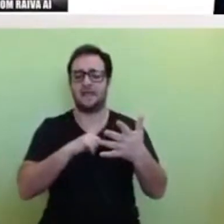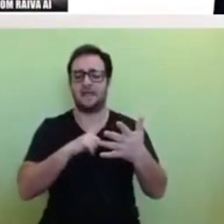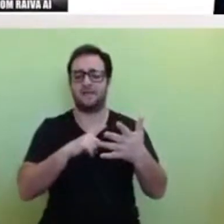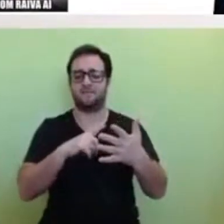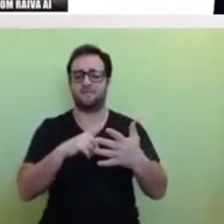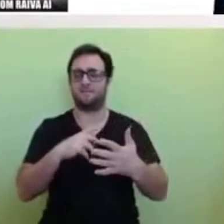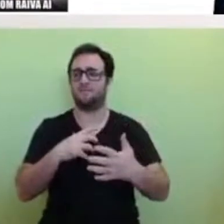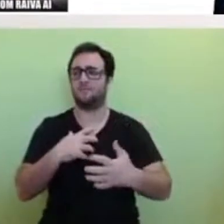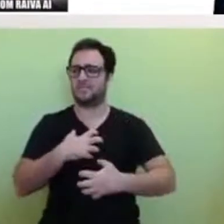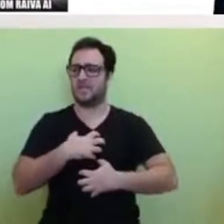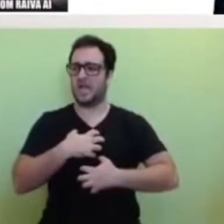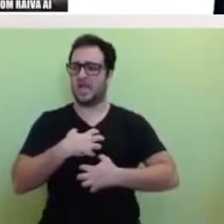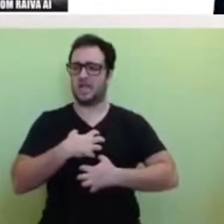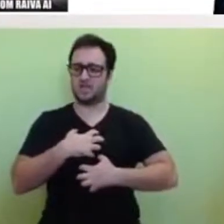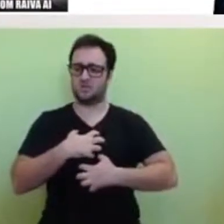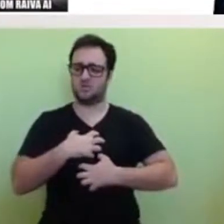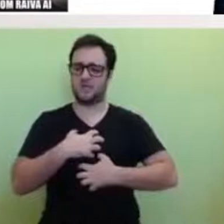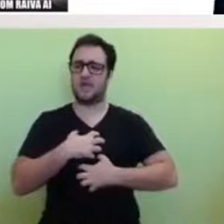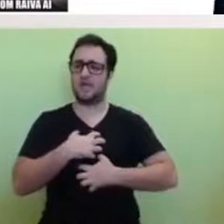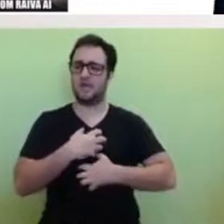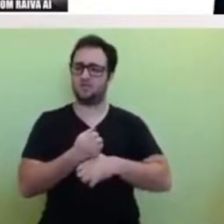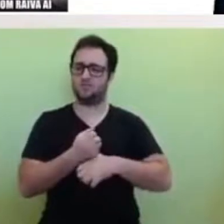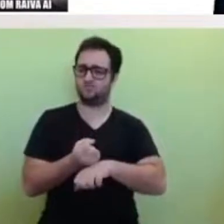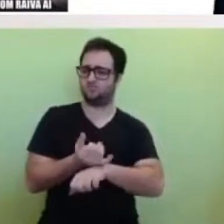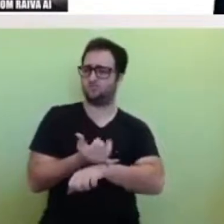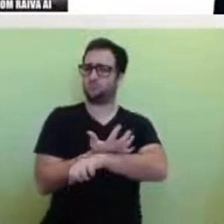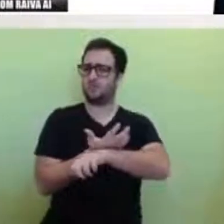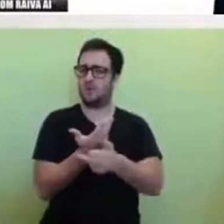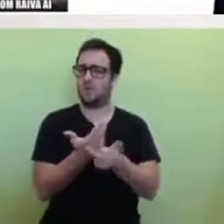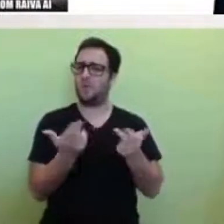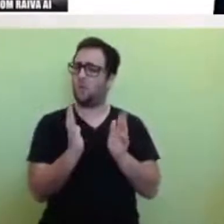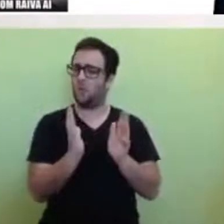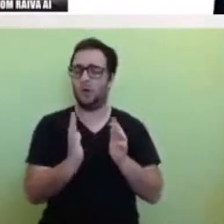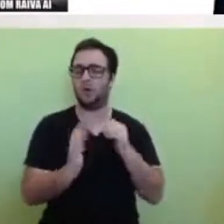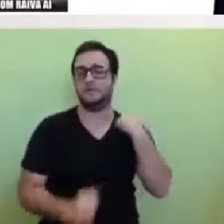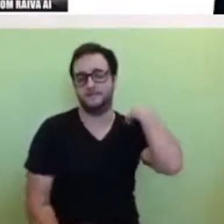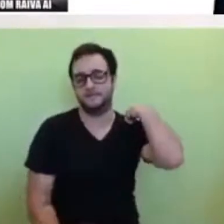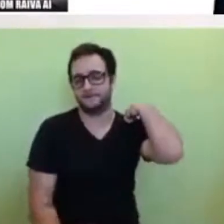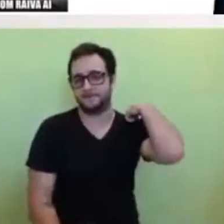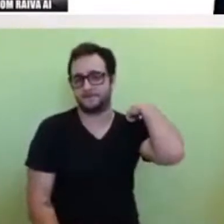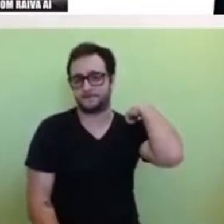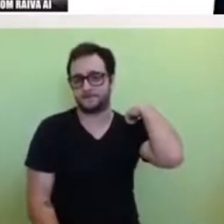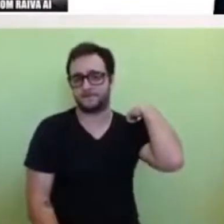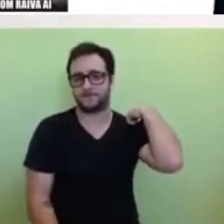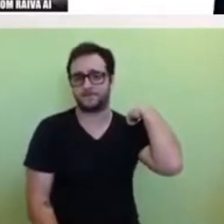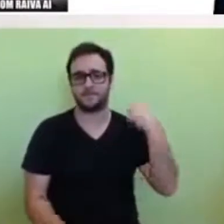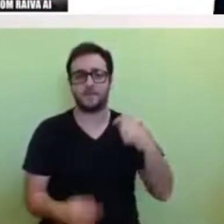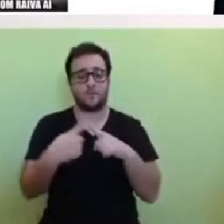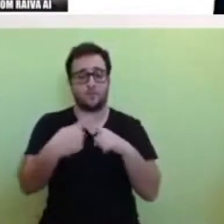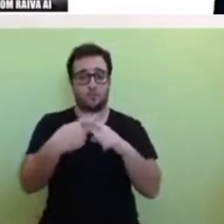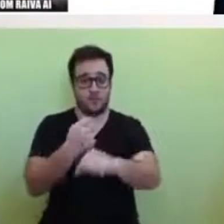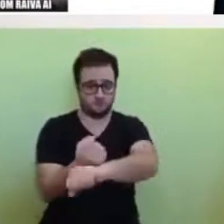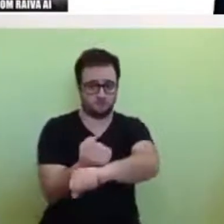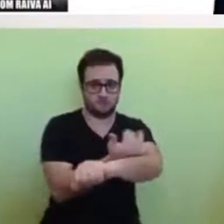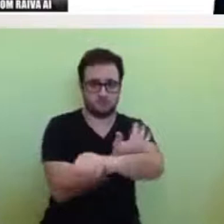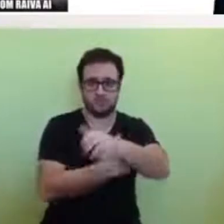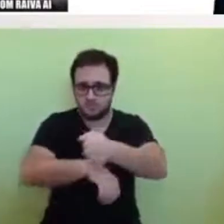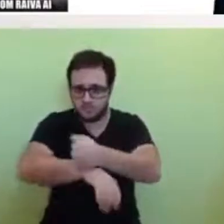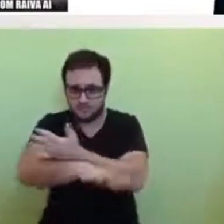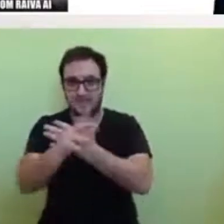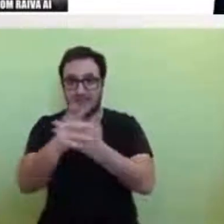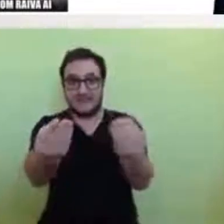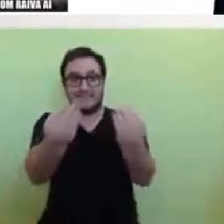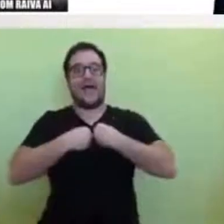A língua de sinais escrita, no caso, né? E a emoção, ela está presente na língua de sinais por conta da